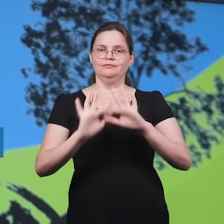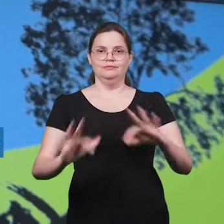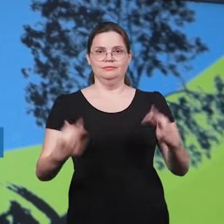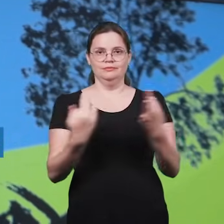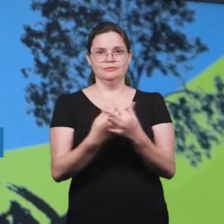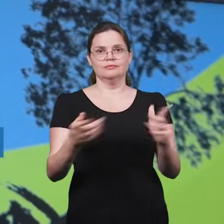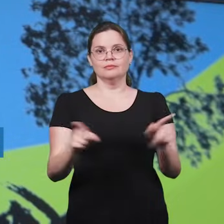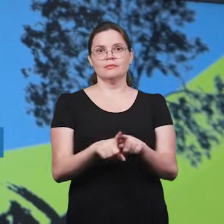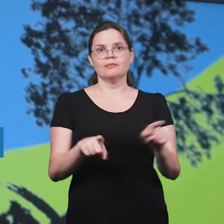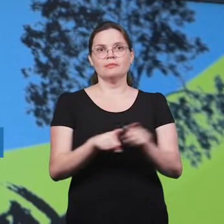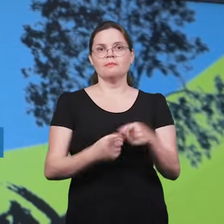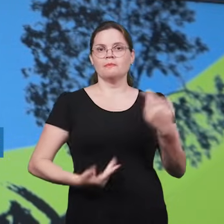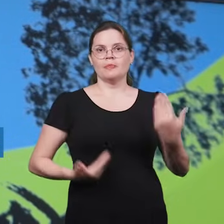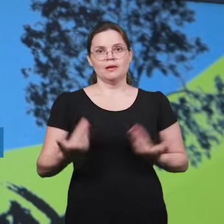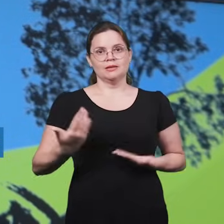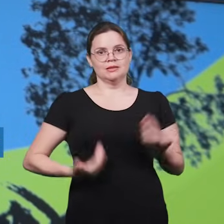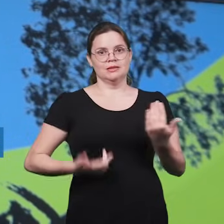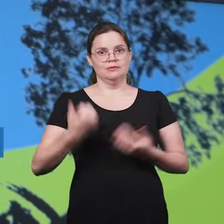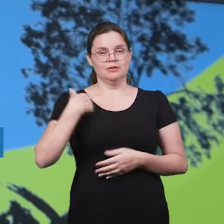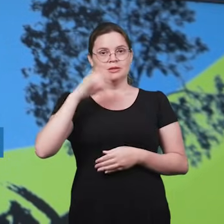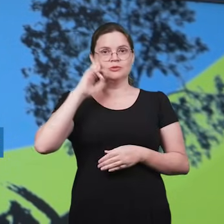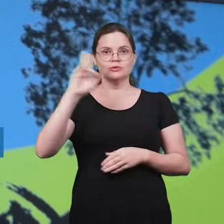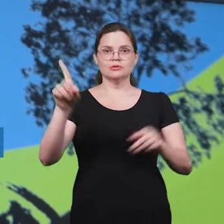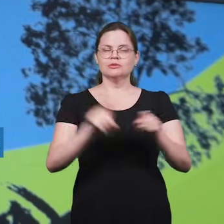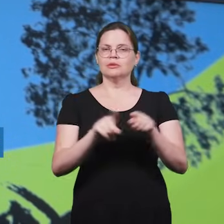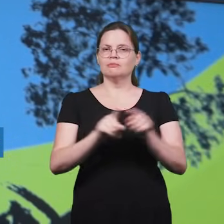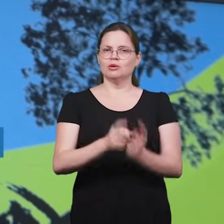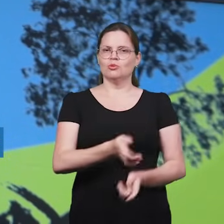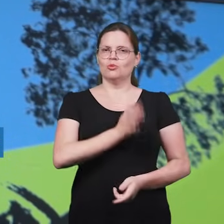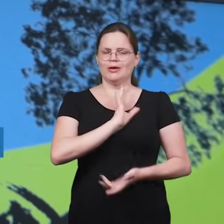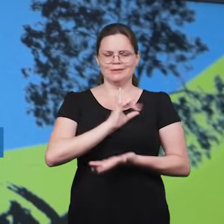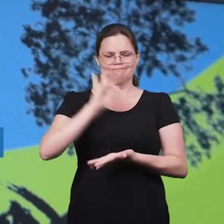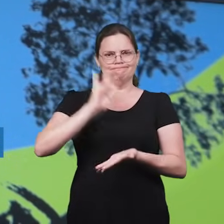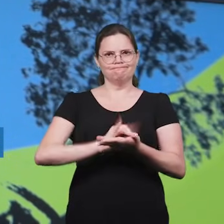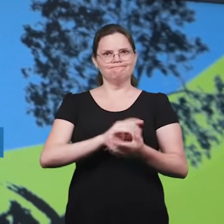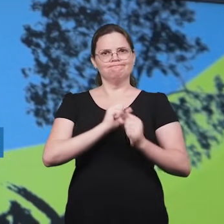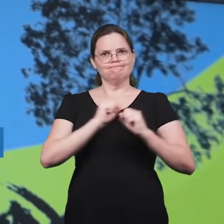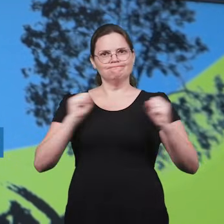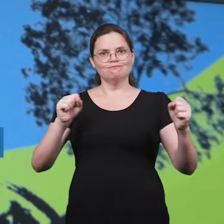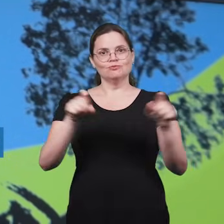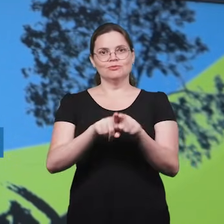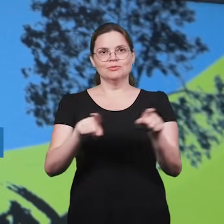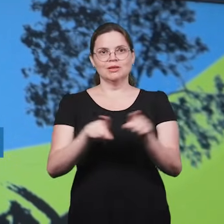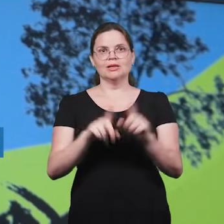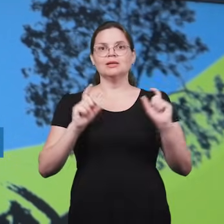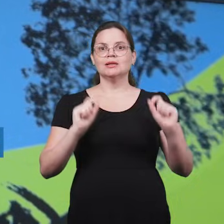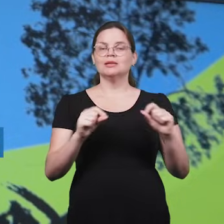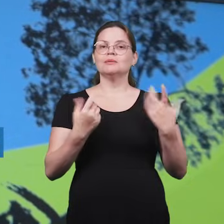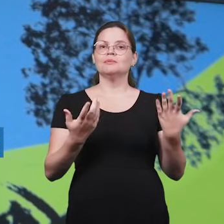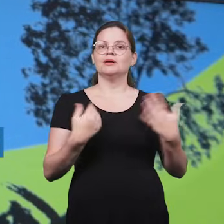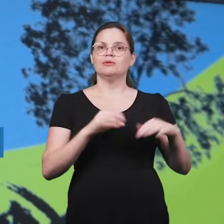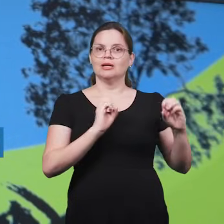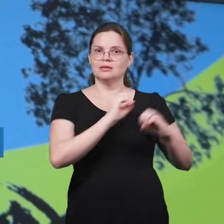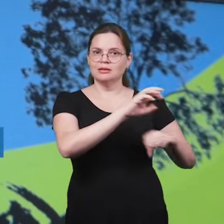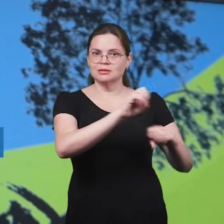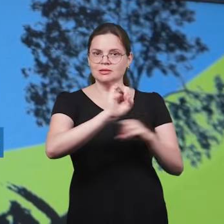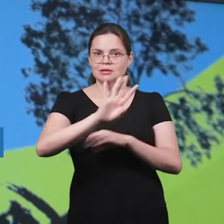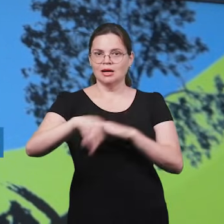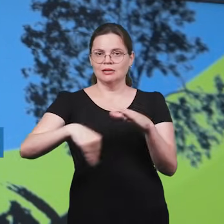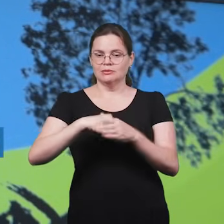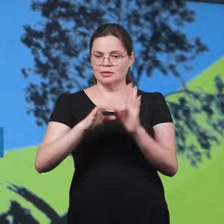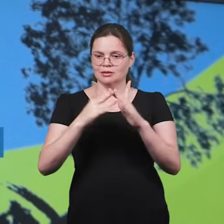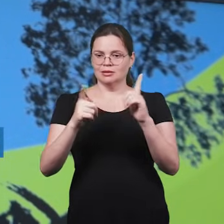a servir ao Senhor com interesse de coração e também a ser plantado nas nossas igrejas,